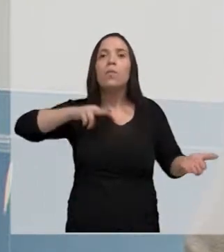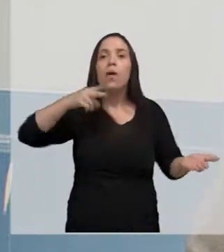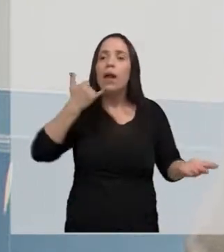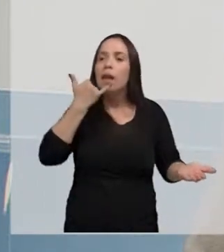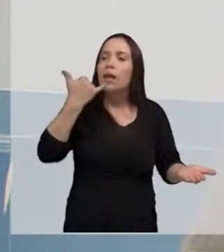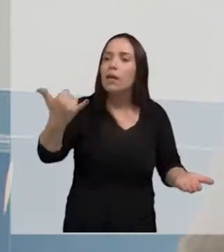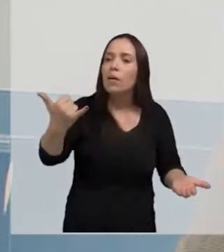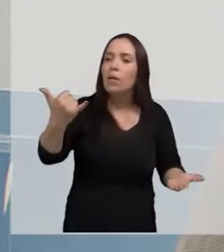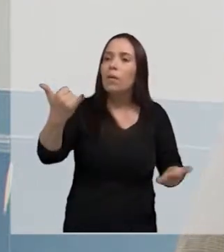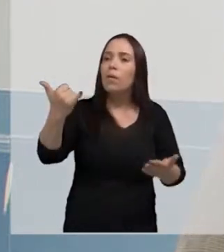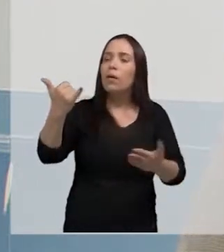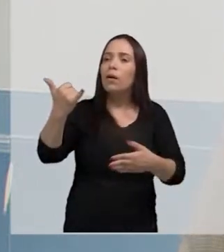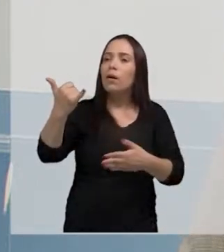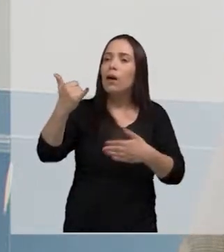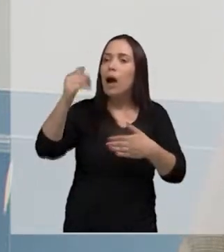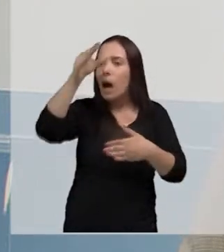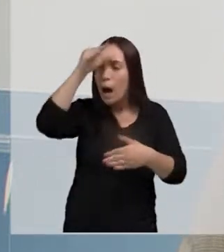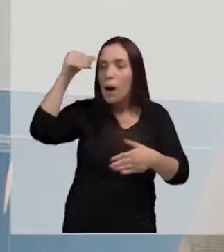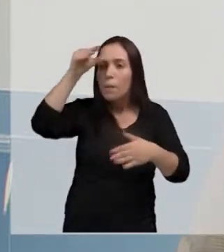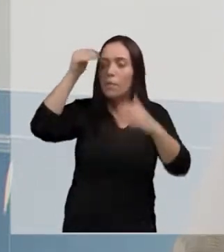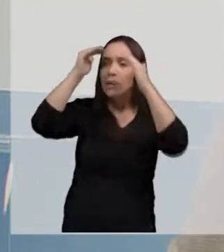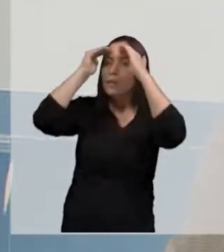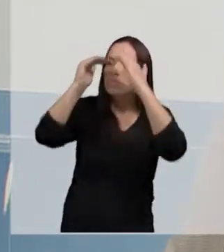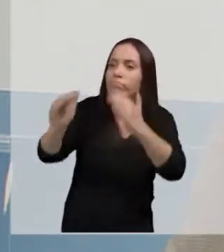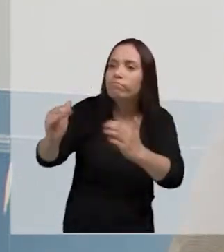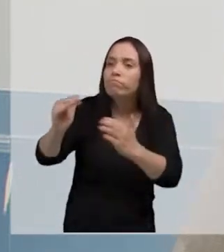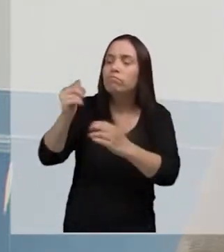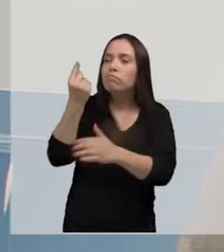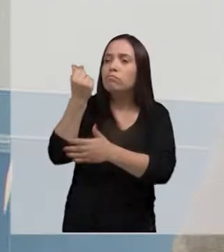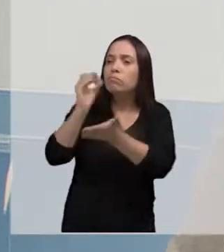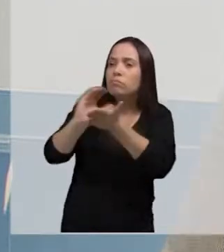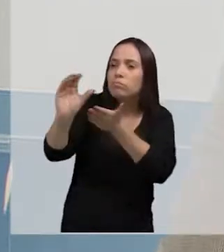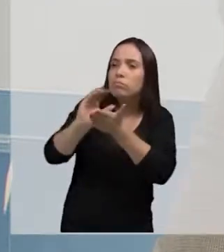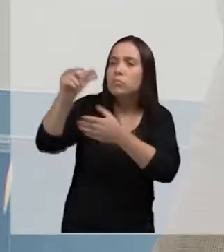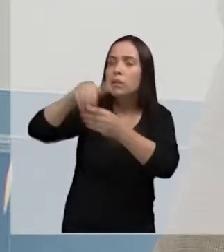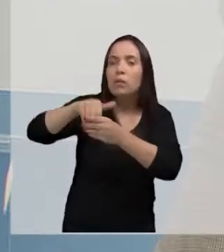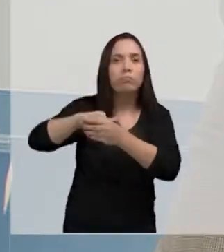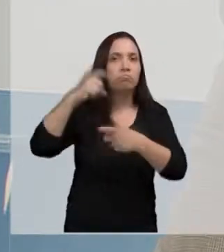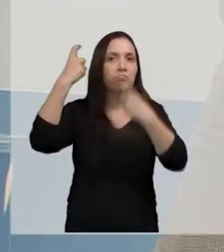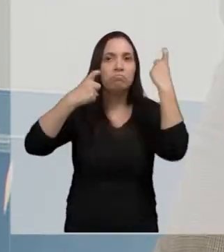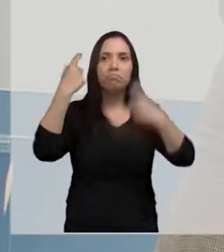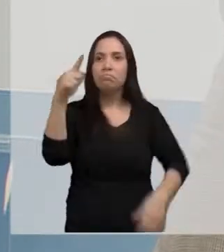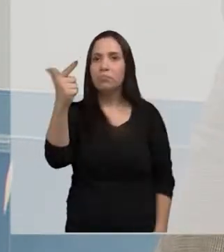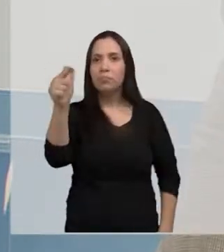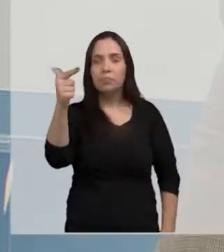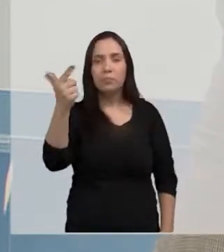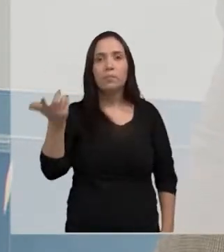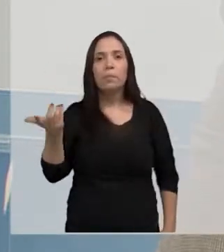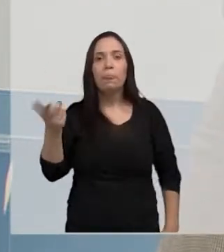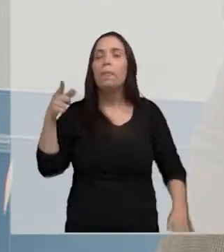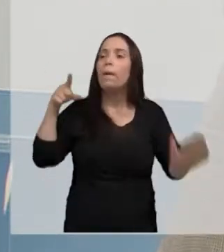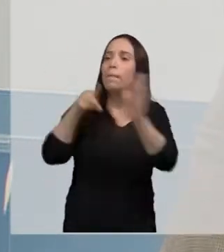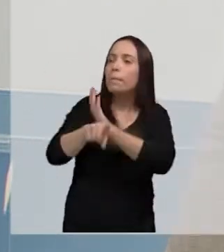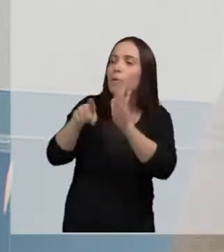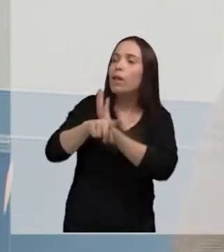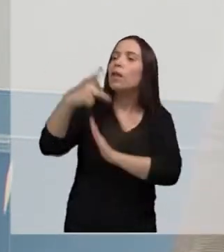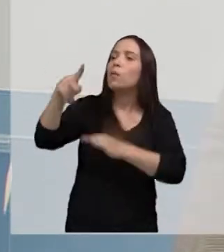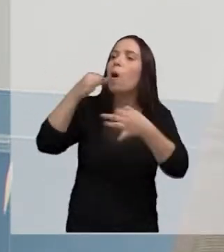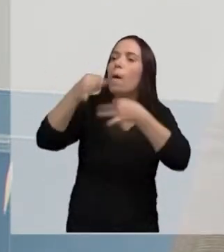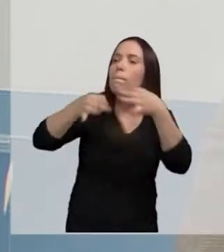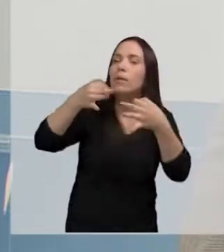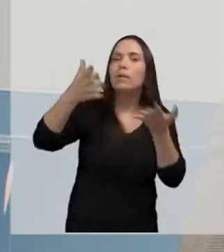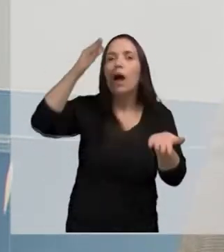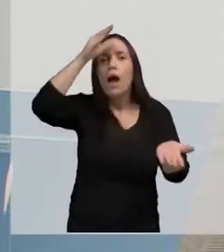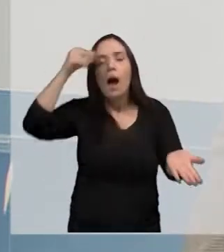que você acha? Nem mandaram dinheiro. Não mandaram um tostão para ele fazer a eleição dele aqui. Nem para dizer, governador, o que você acha? A gente